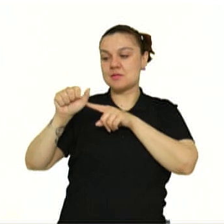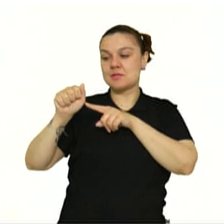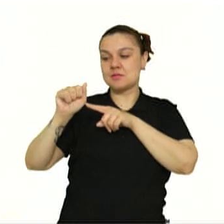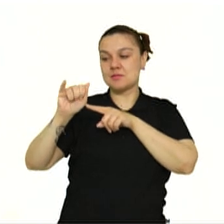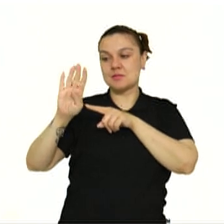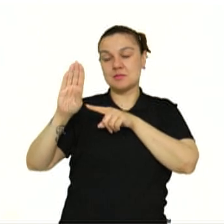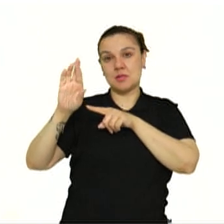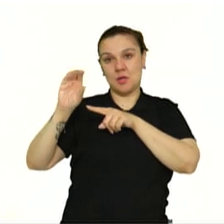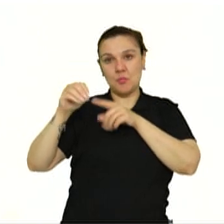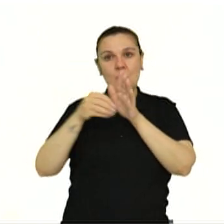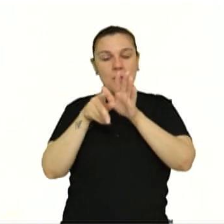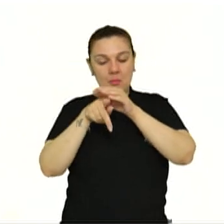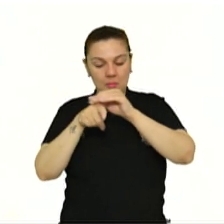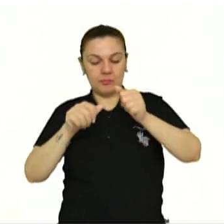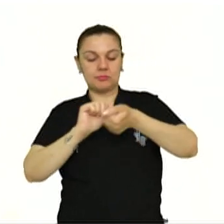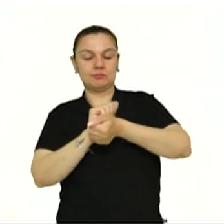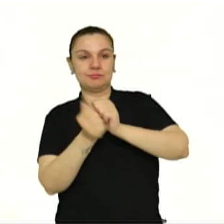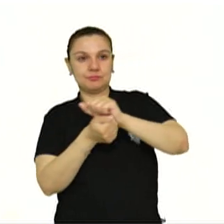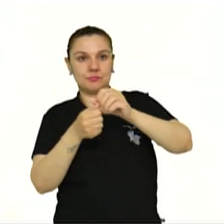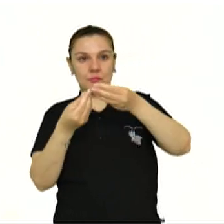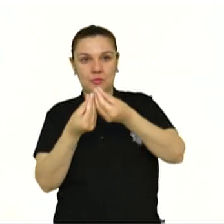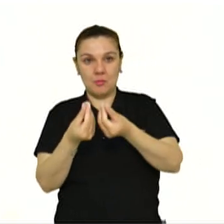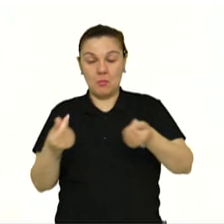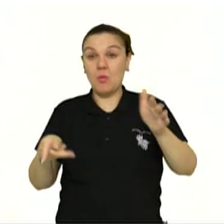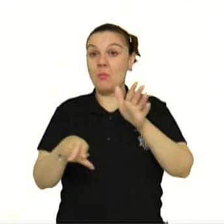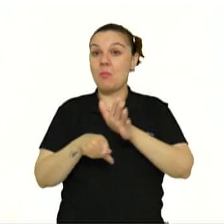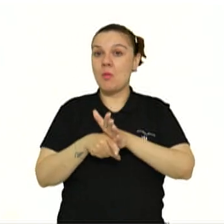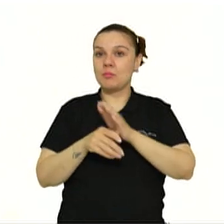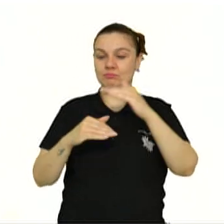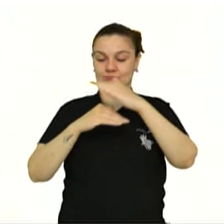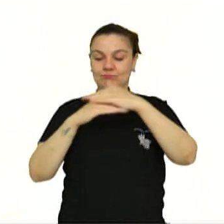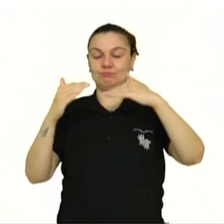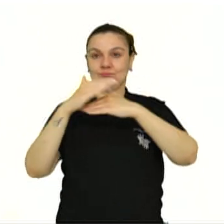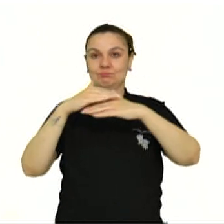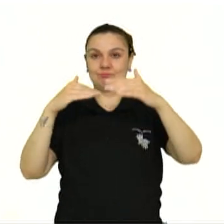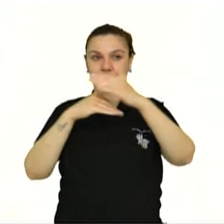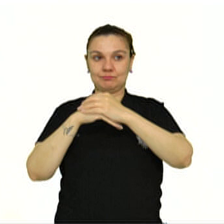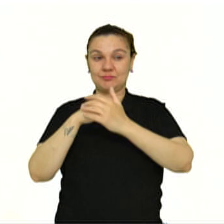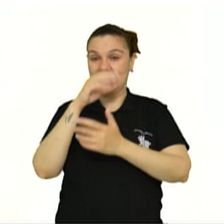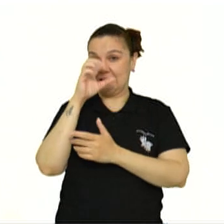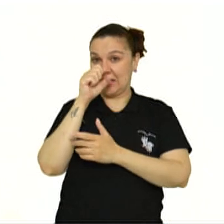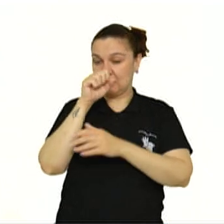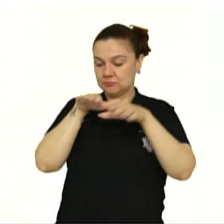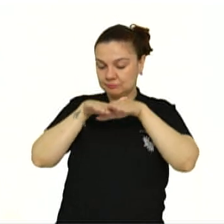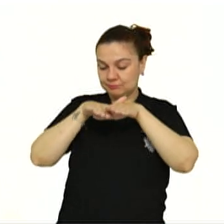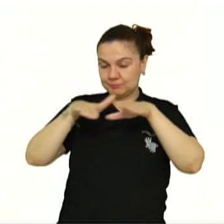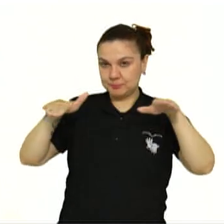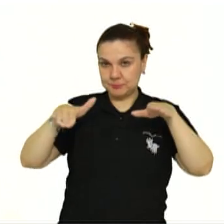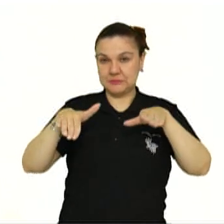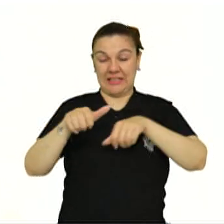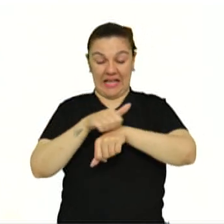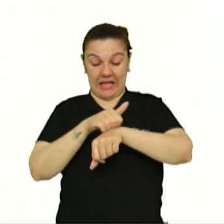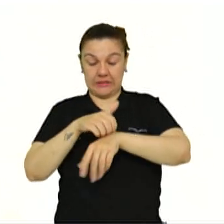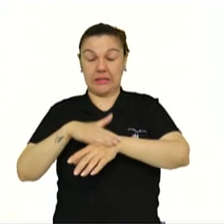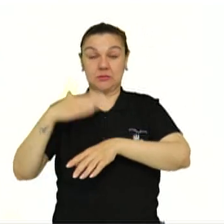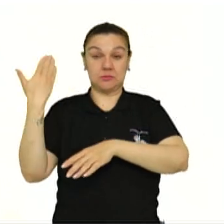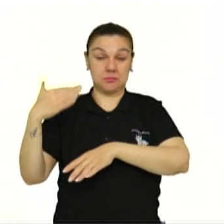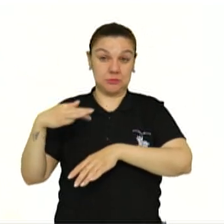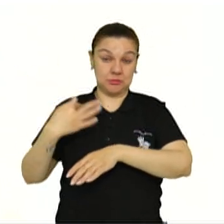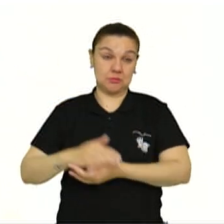saibro? É terra batida, argila coberta com pó de tijolo. Tá? É uma quadra bem áspera, né? Se cair,